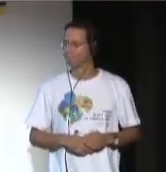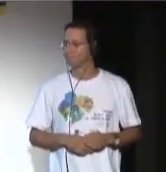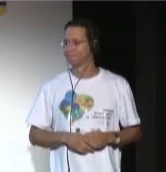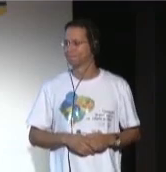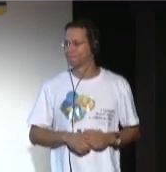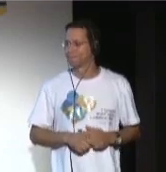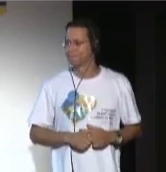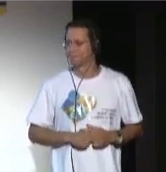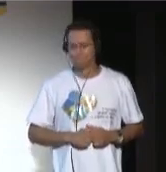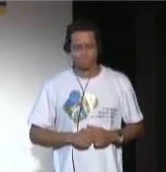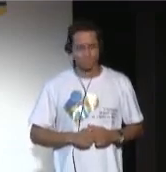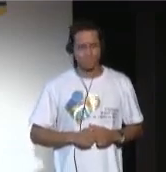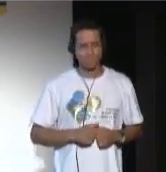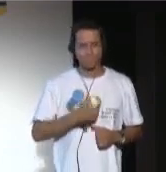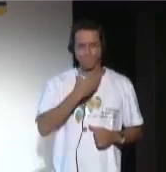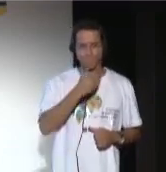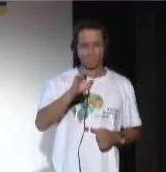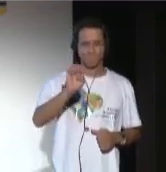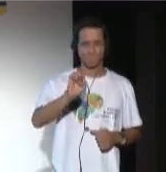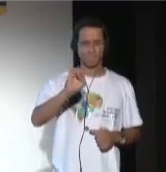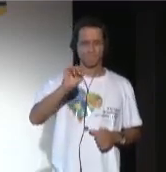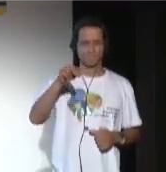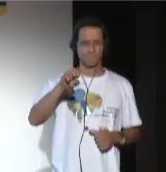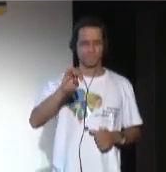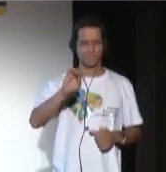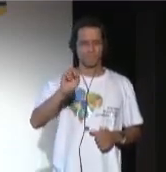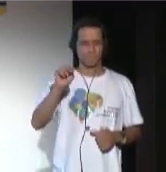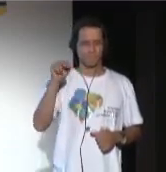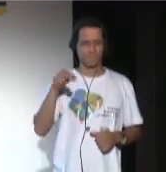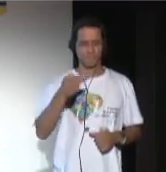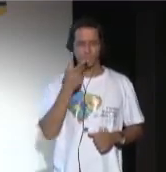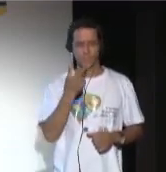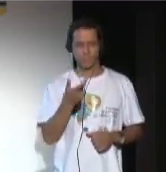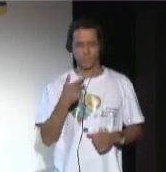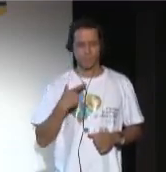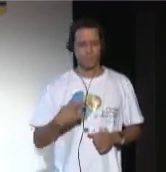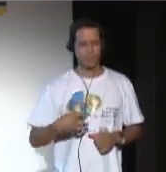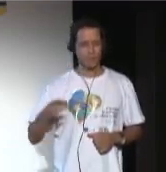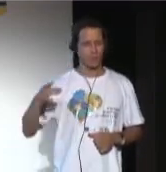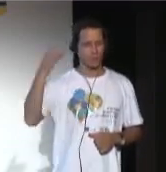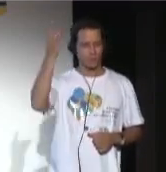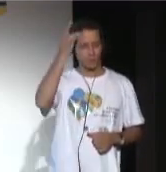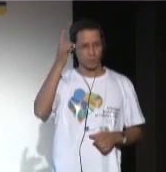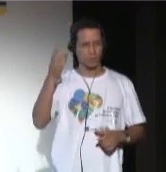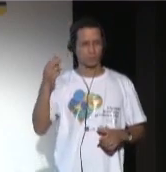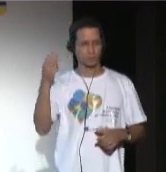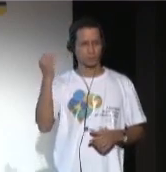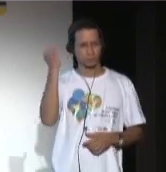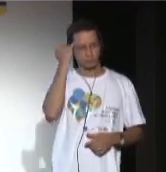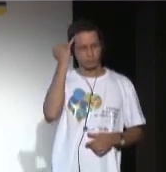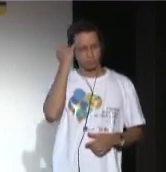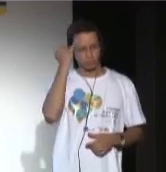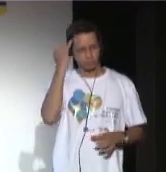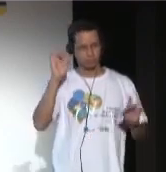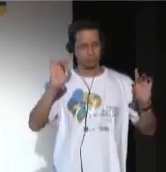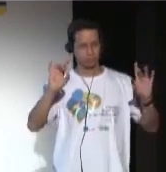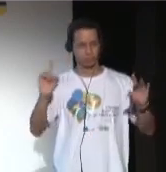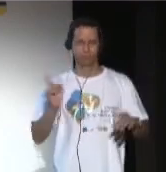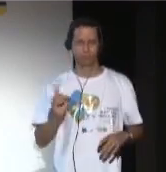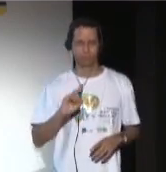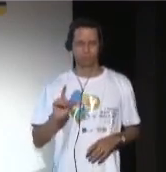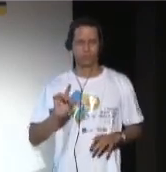Bom, o que o Einstein disse? Ele falou, eu não tenho dons intelectuais especiais, eu só sou